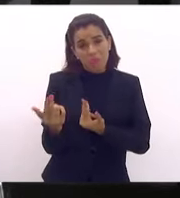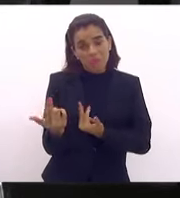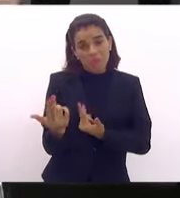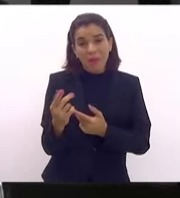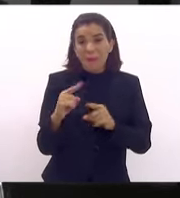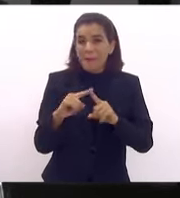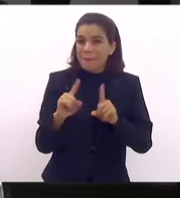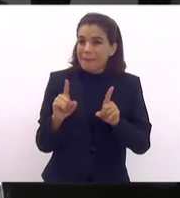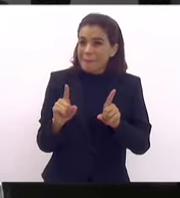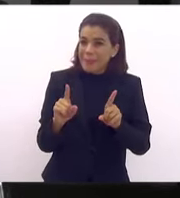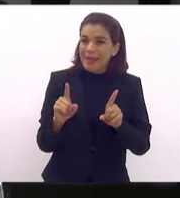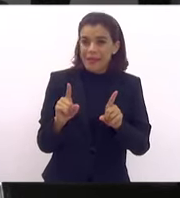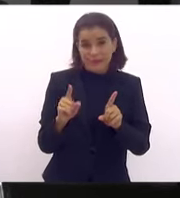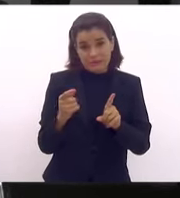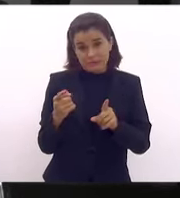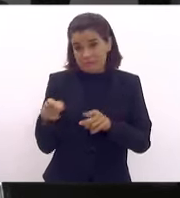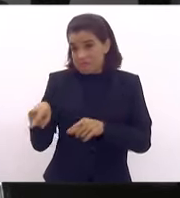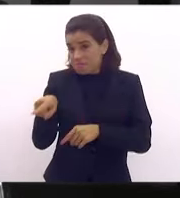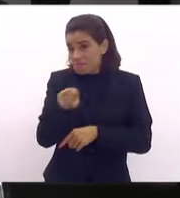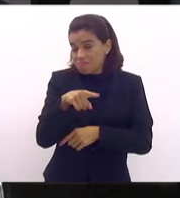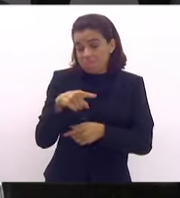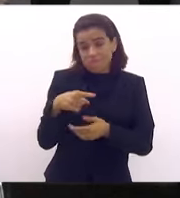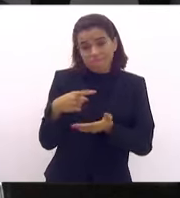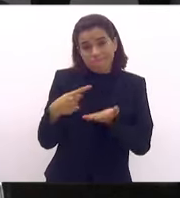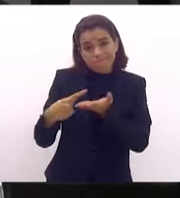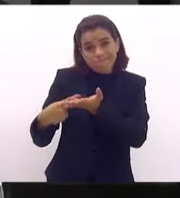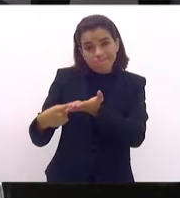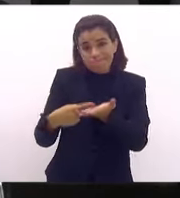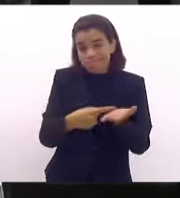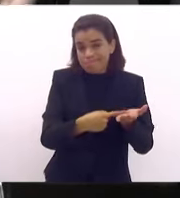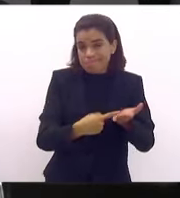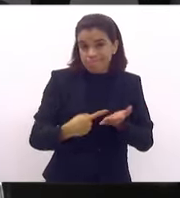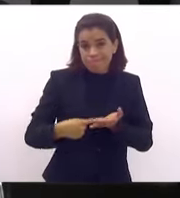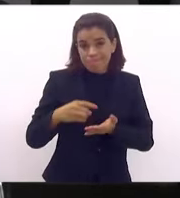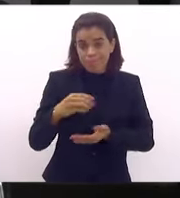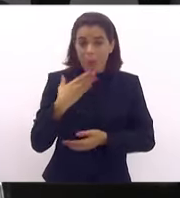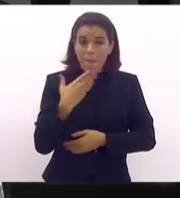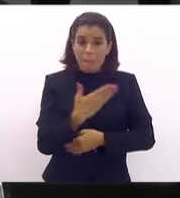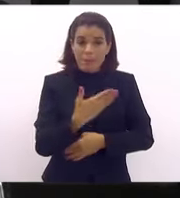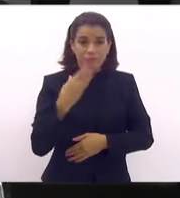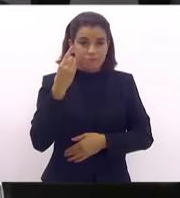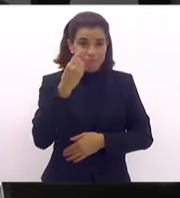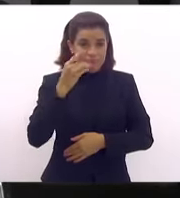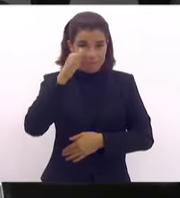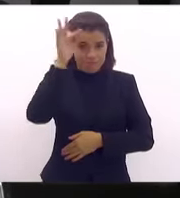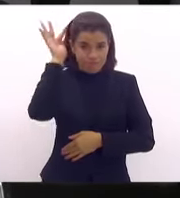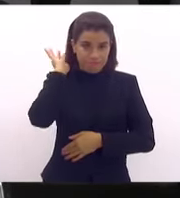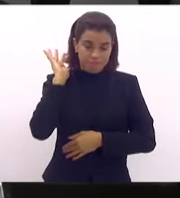você acorda, até assinava. Estou falando também esse apelo regimental ao deputado Fred Pacheco.